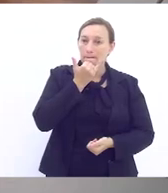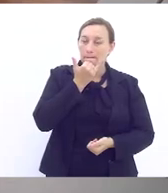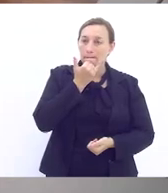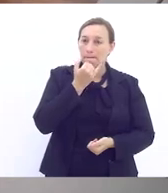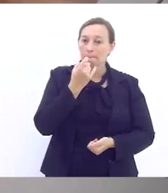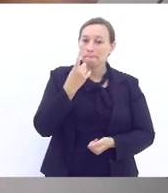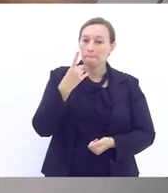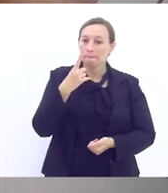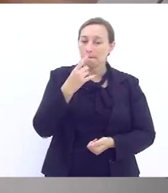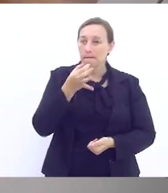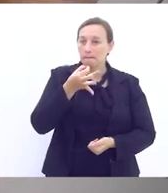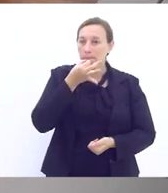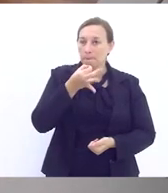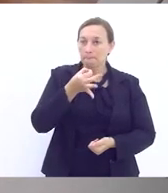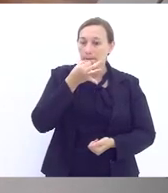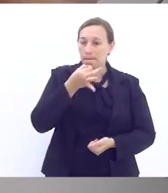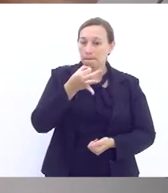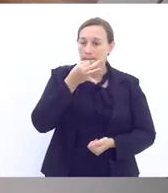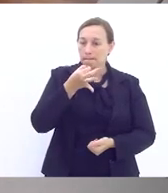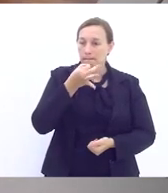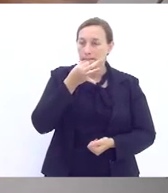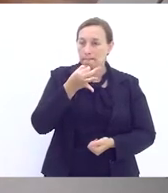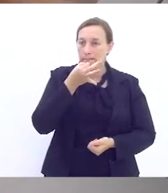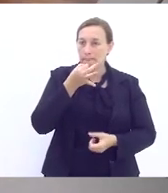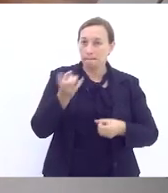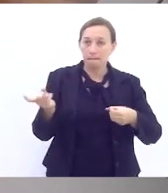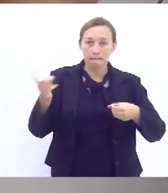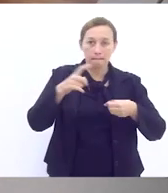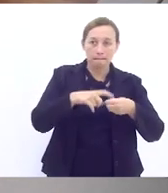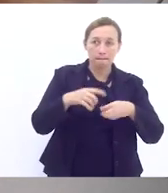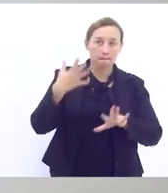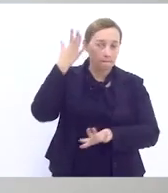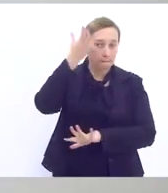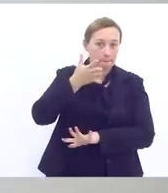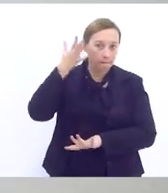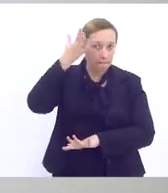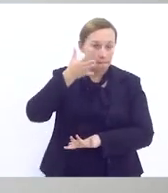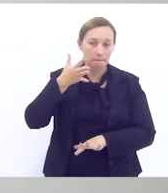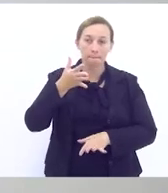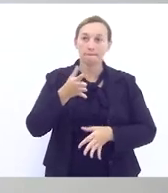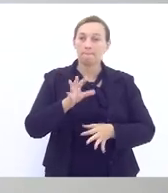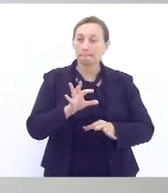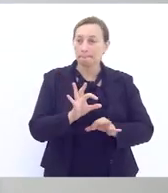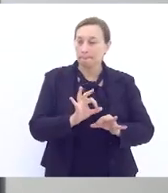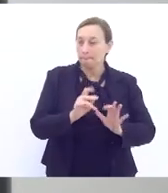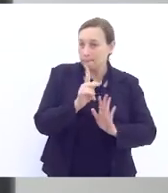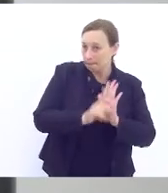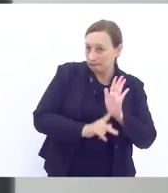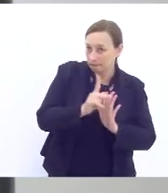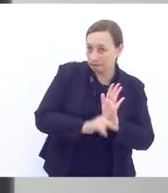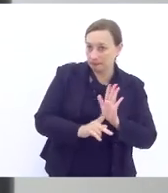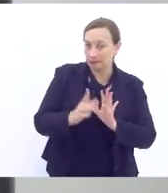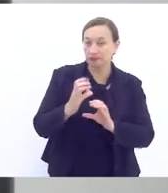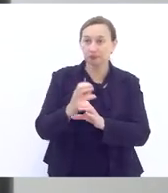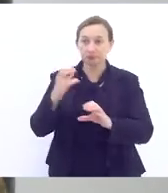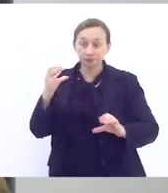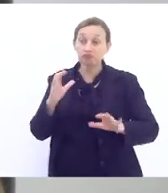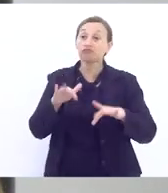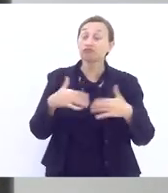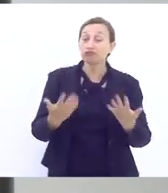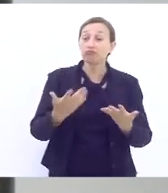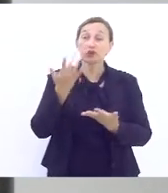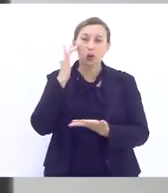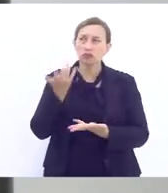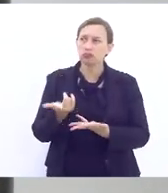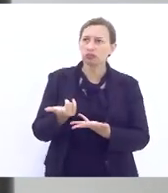bom retomando me deparei com projeto de Urbanismo assinado por Engenheiro eu cheguei